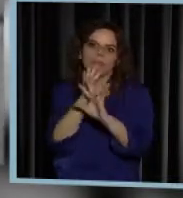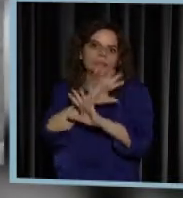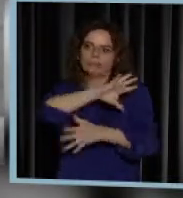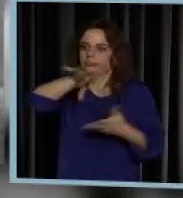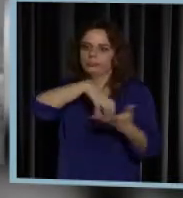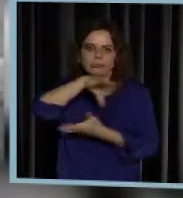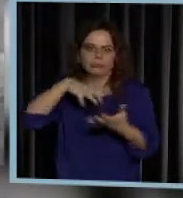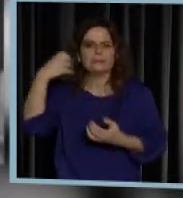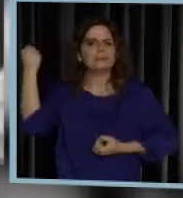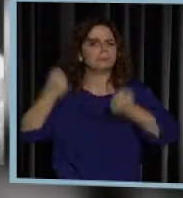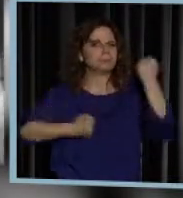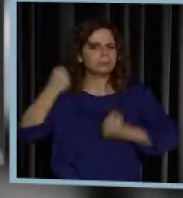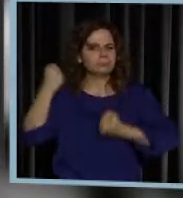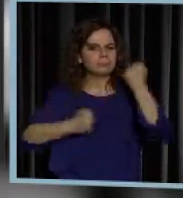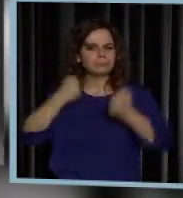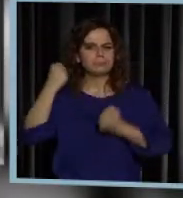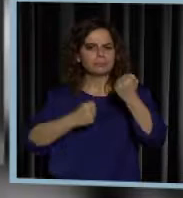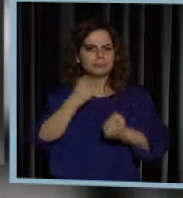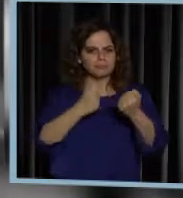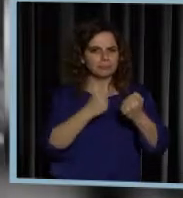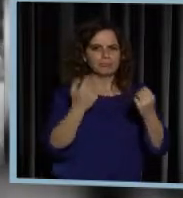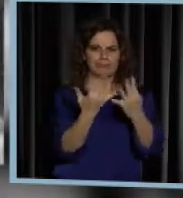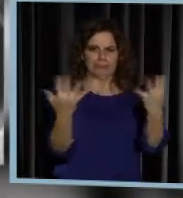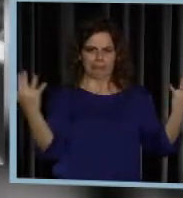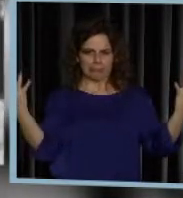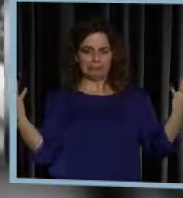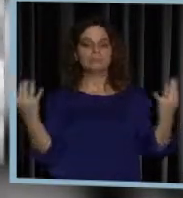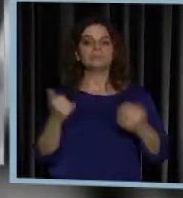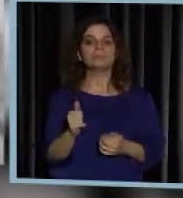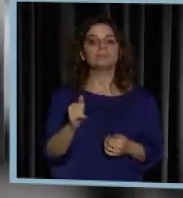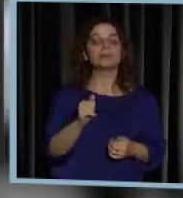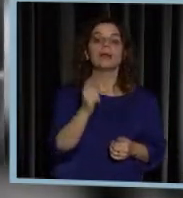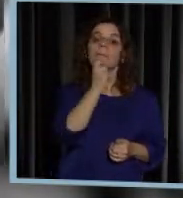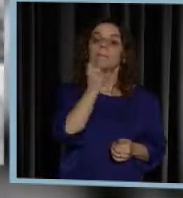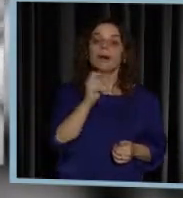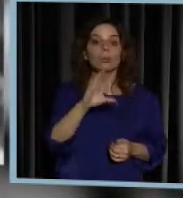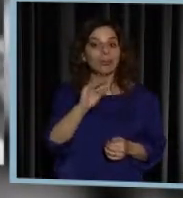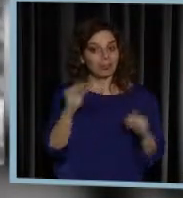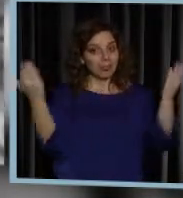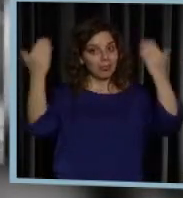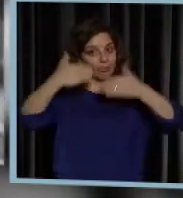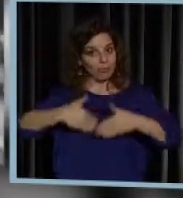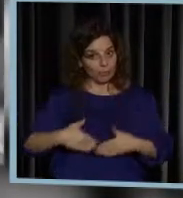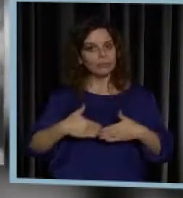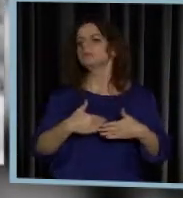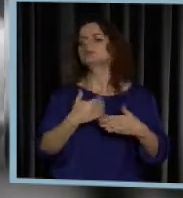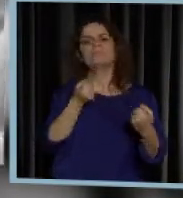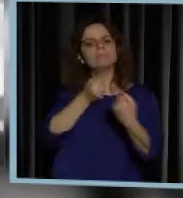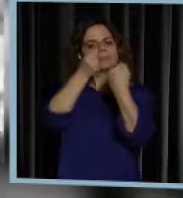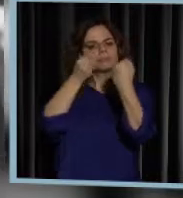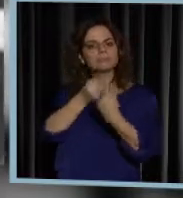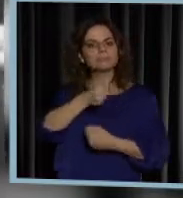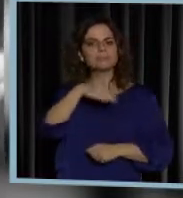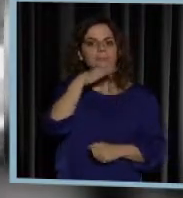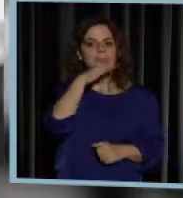Em protesto, elevam-se barricadas. Na noite de 10 de maio, os confrontos com